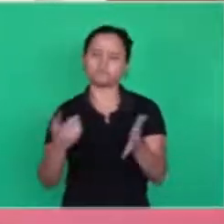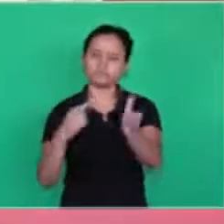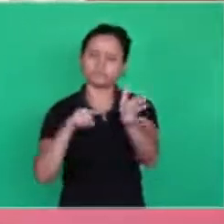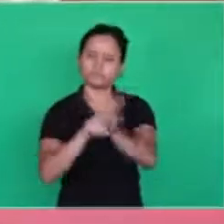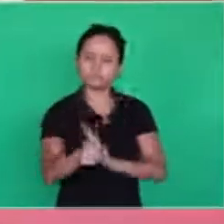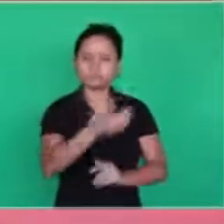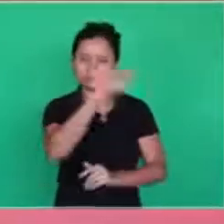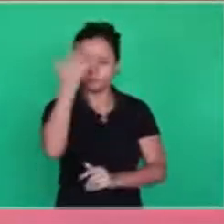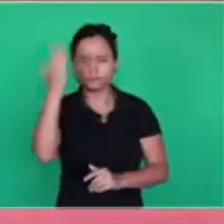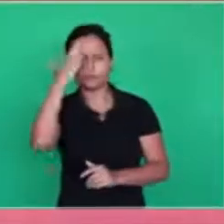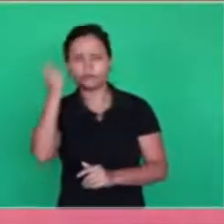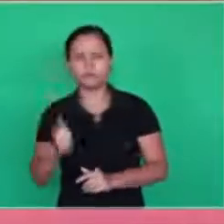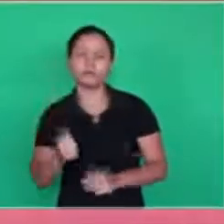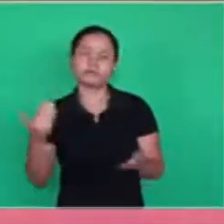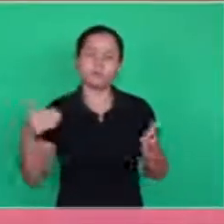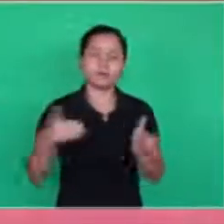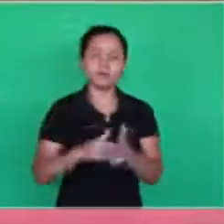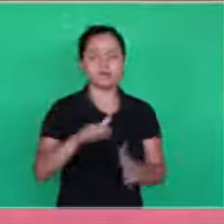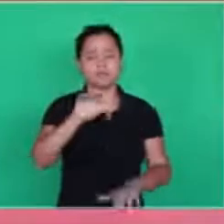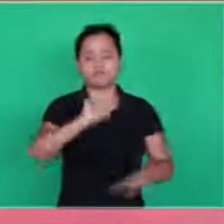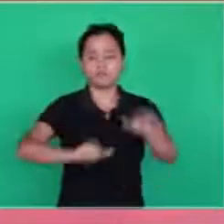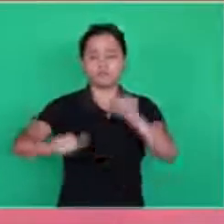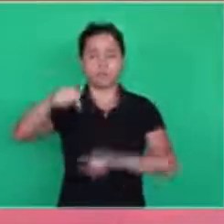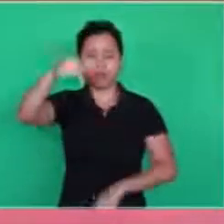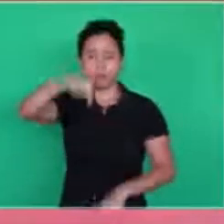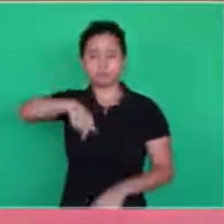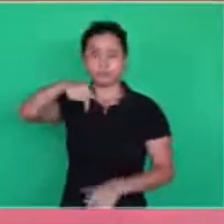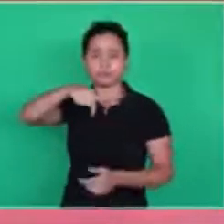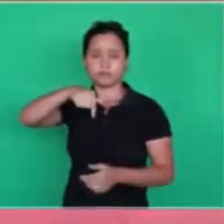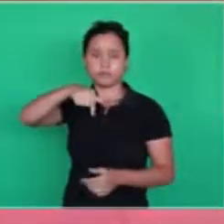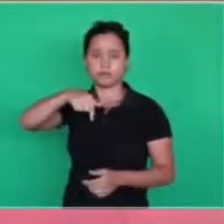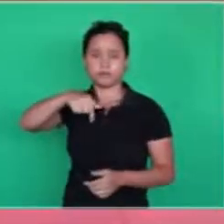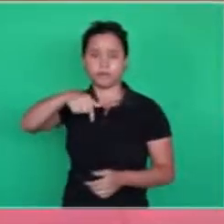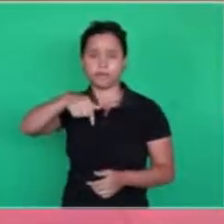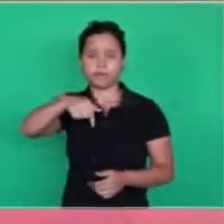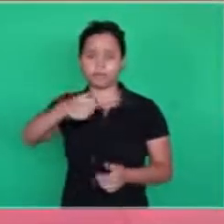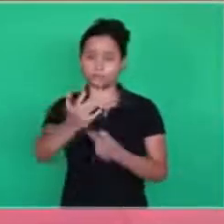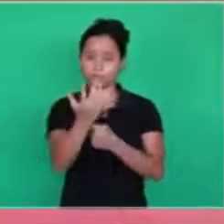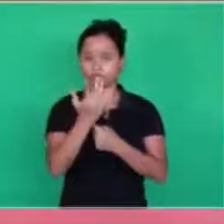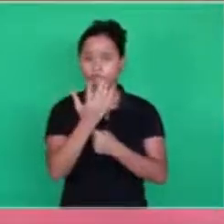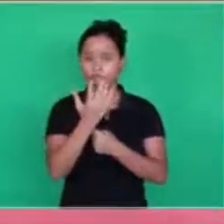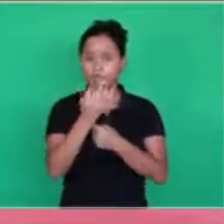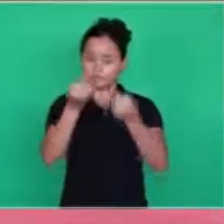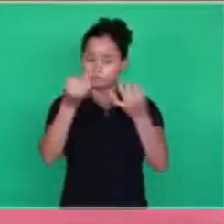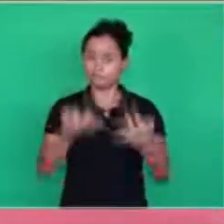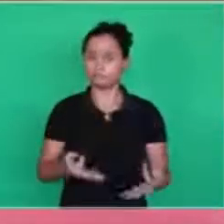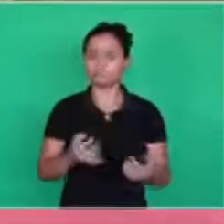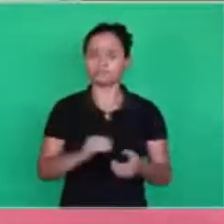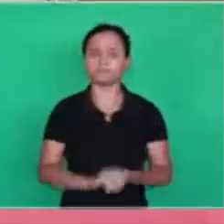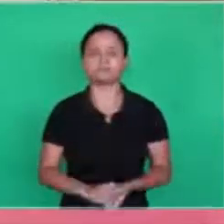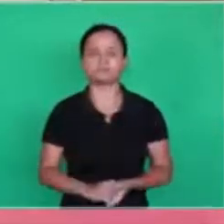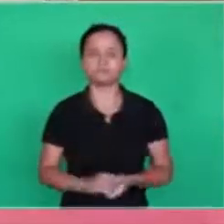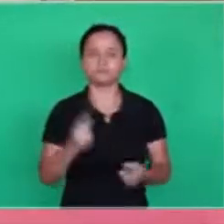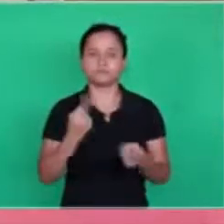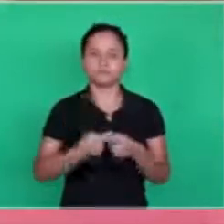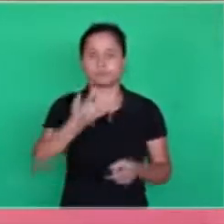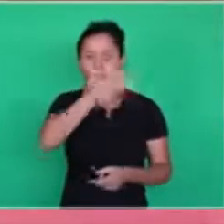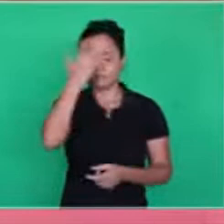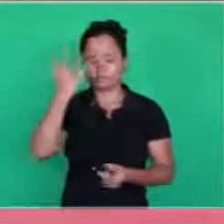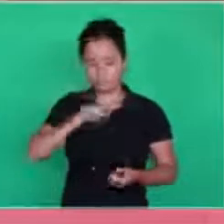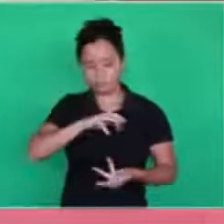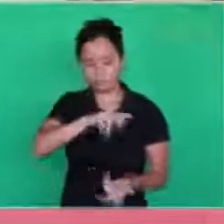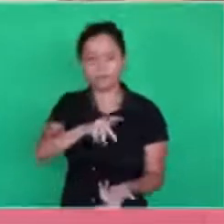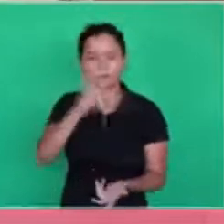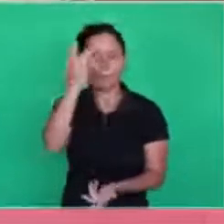chamar aqui na frente para ele dar uma explicaçãozinha também, para me ajudar. Um mundo que não sabe, não tem